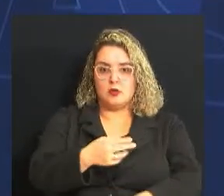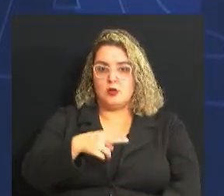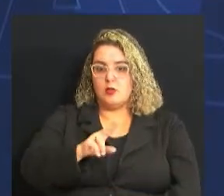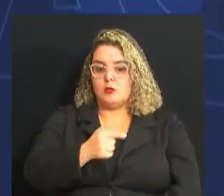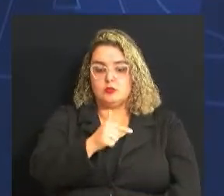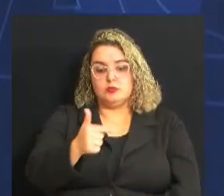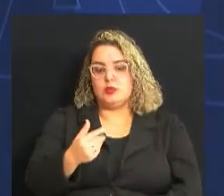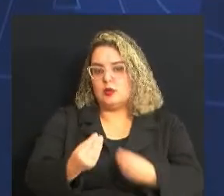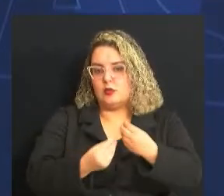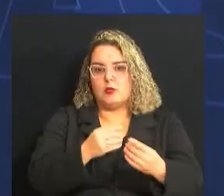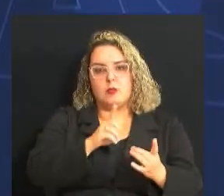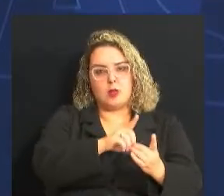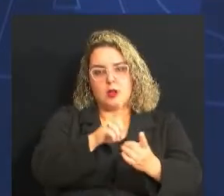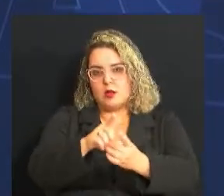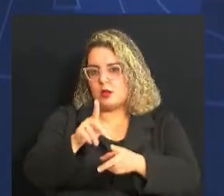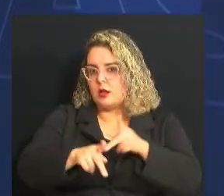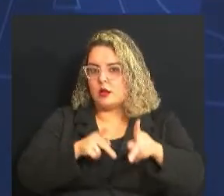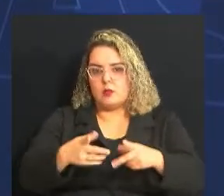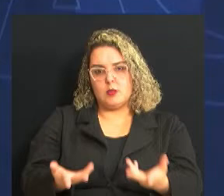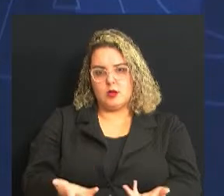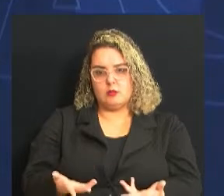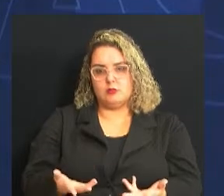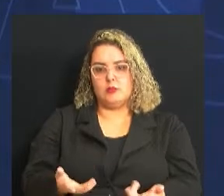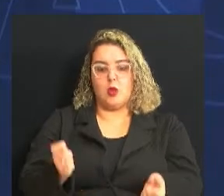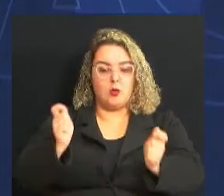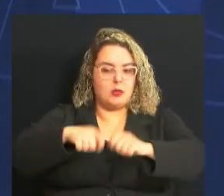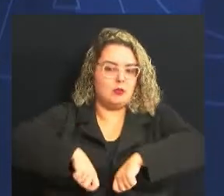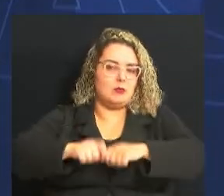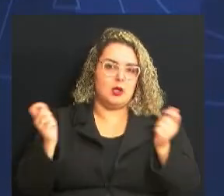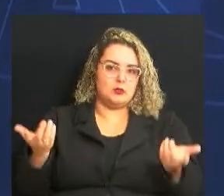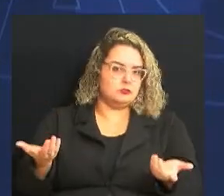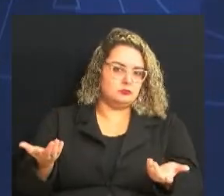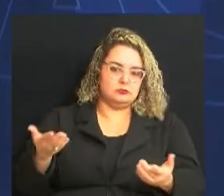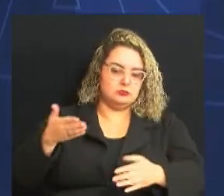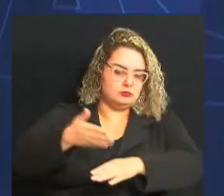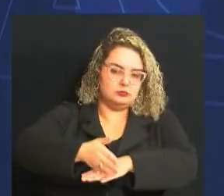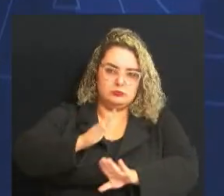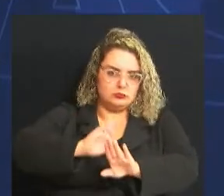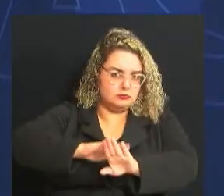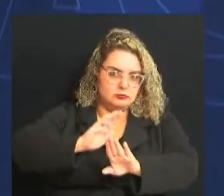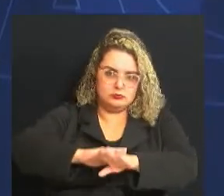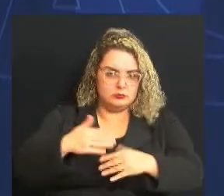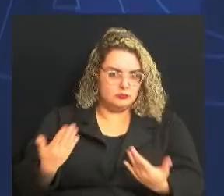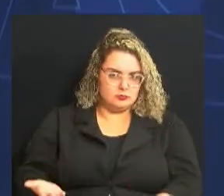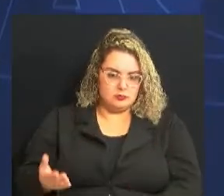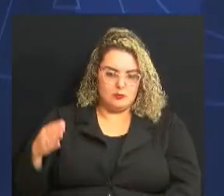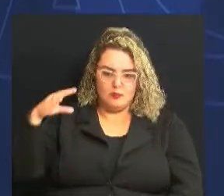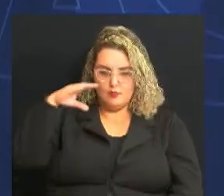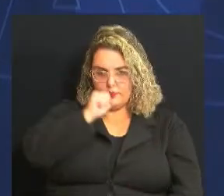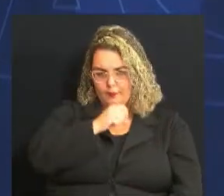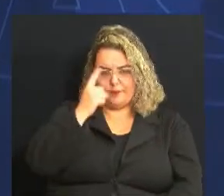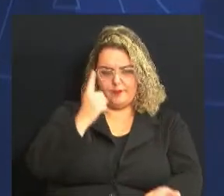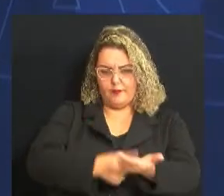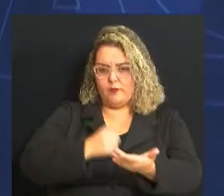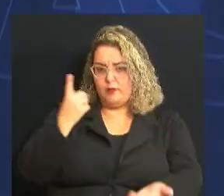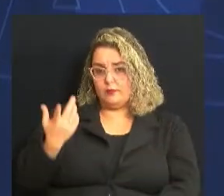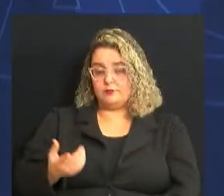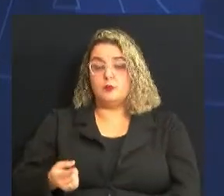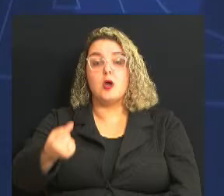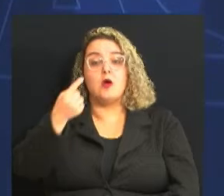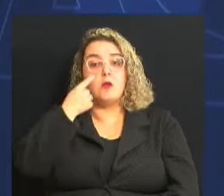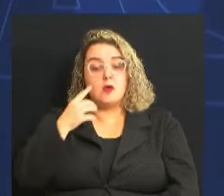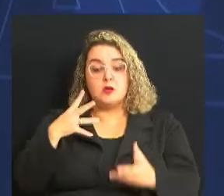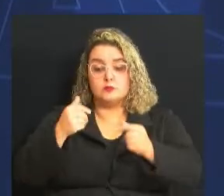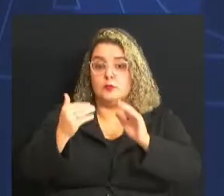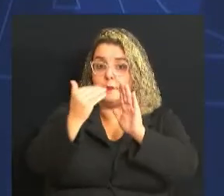de atender a população ou impossibilitadas de entrar em funcionamento de imediato. Para você poder conferir a